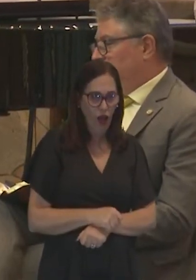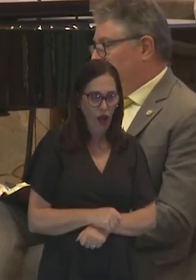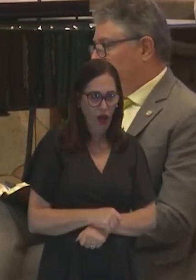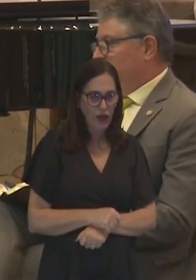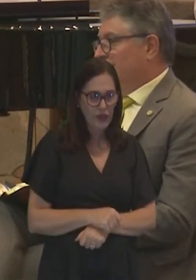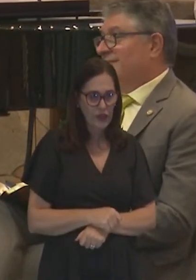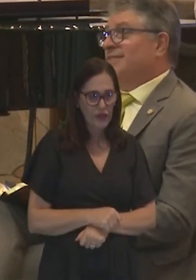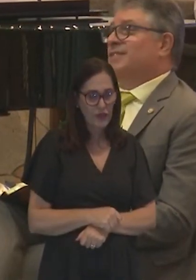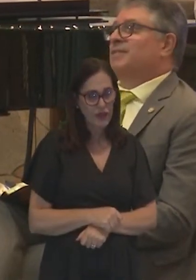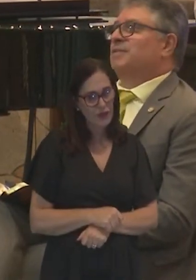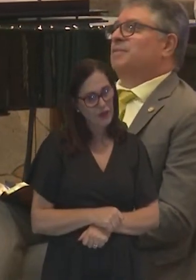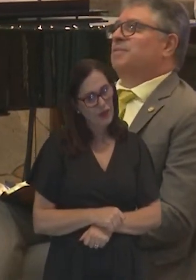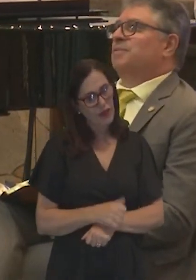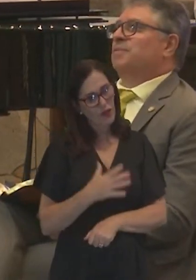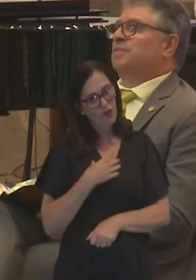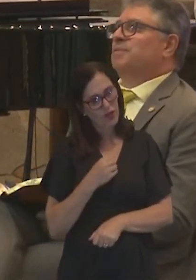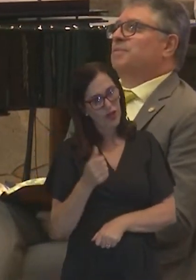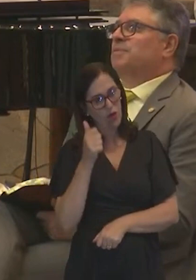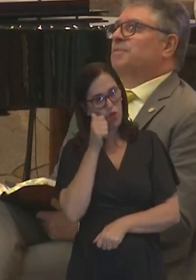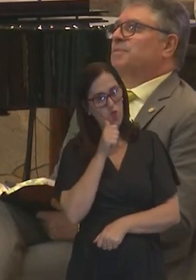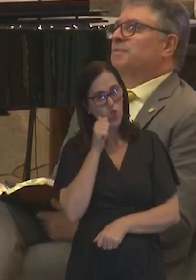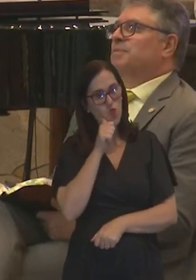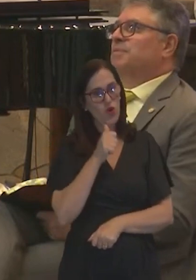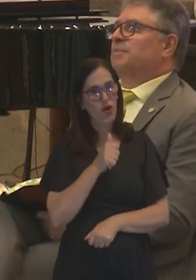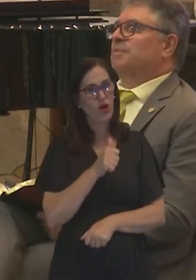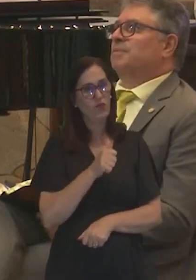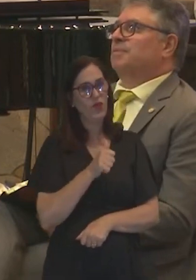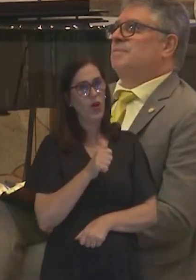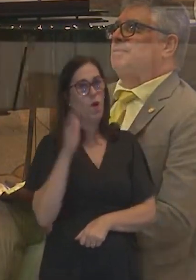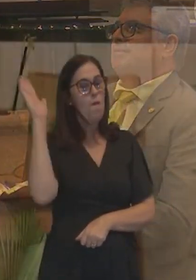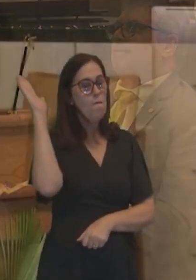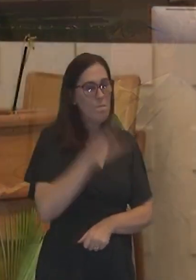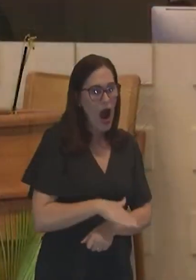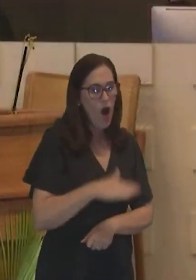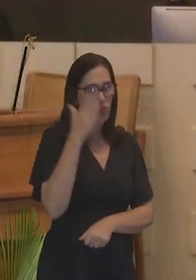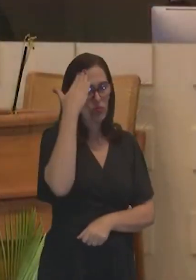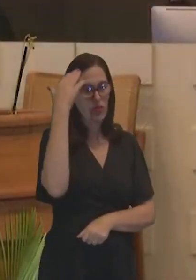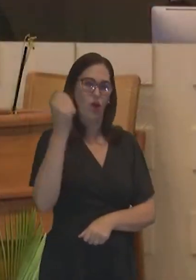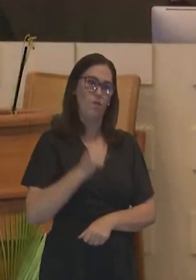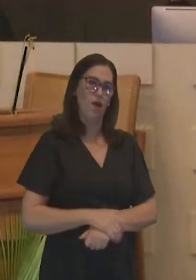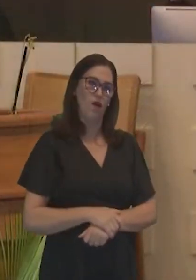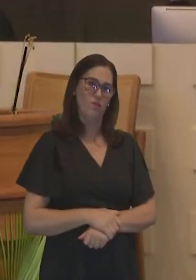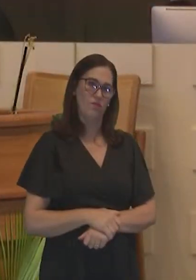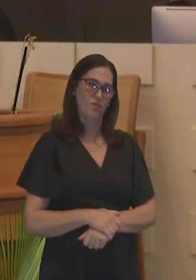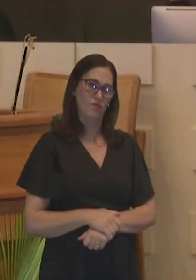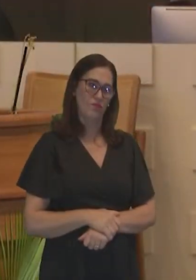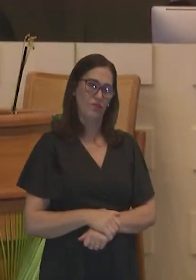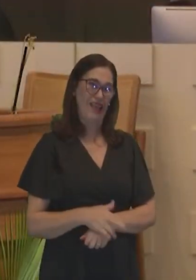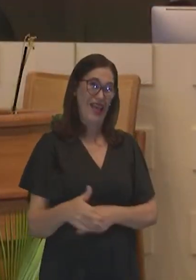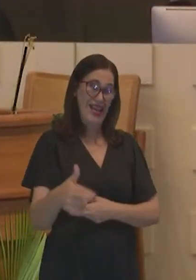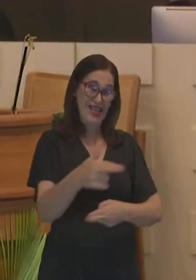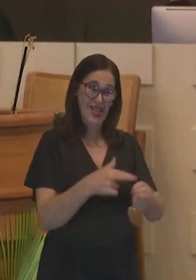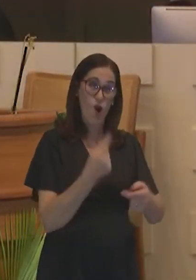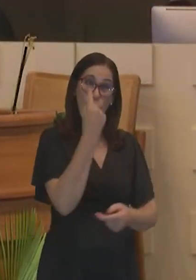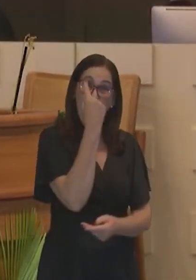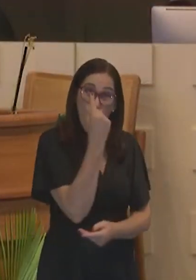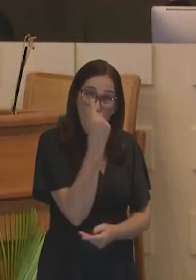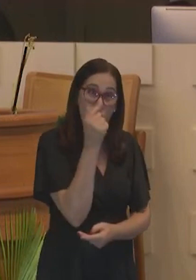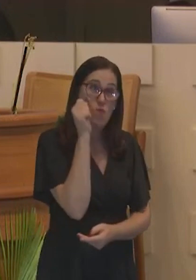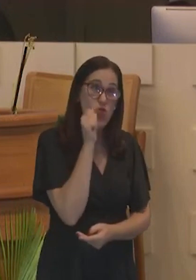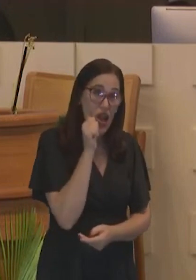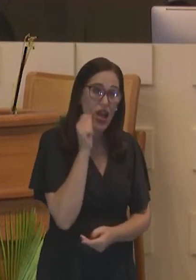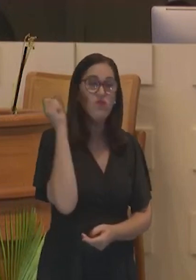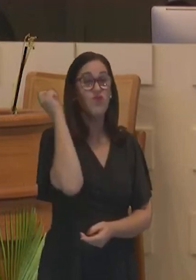tive que dizer para ele: meu filho, as mulheres foram a ruína de Salomão. Se relacionar com uma só já